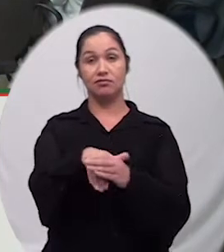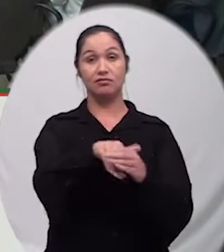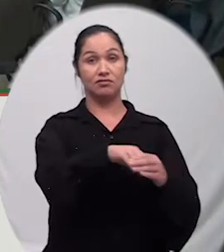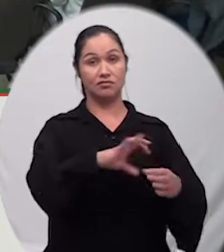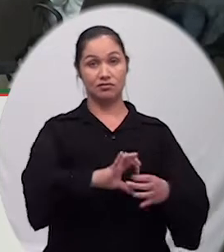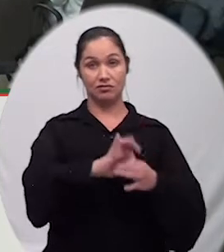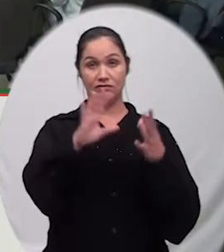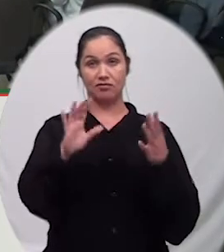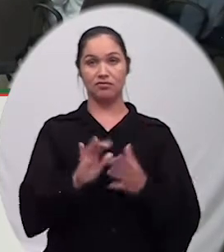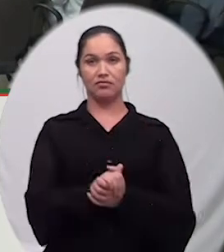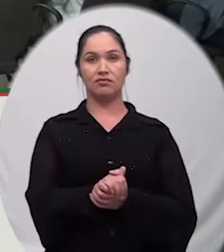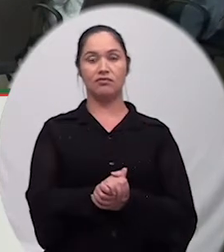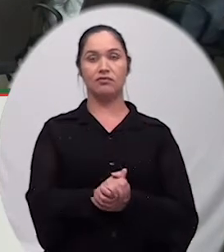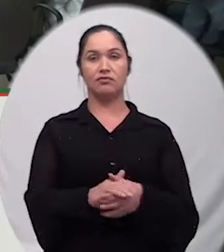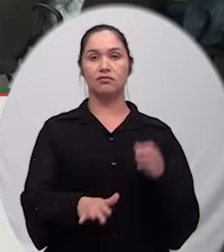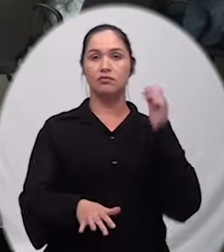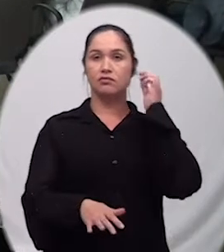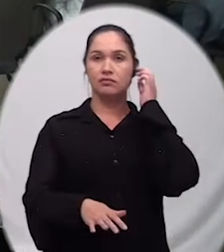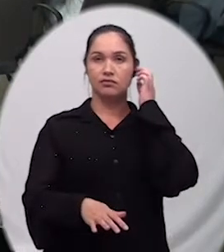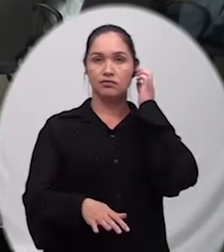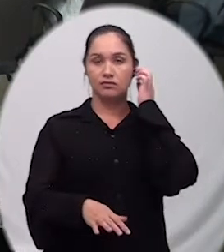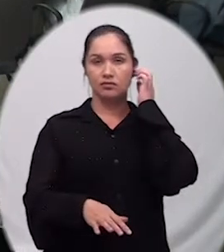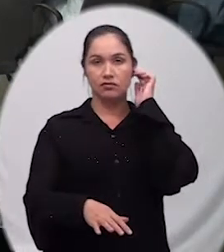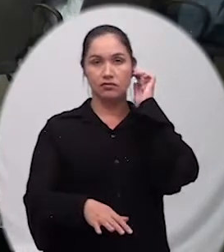Votação liberada.